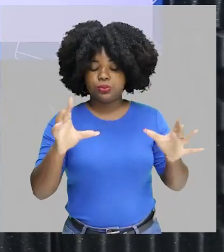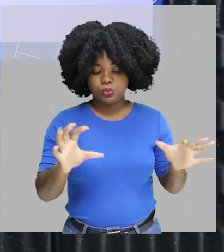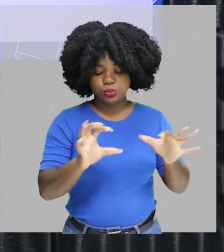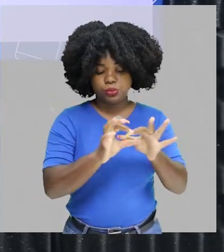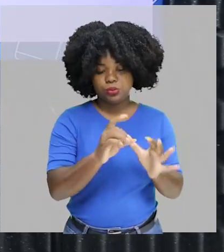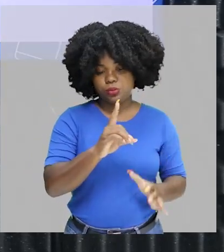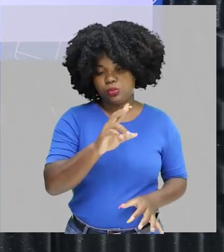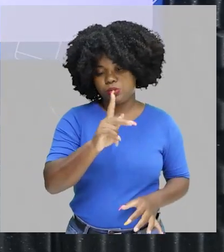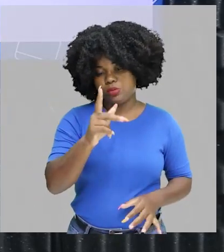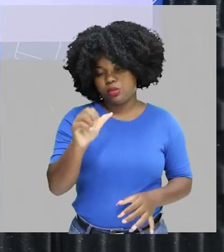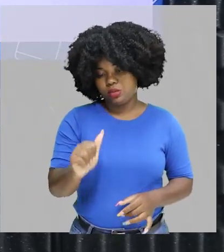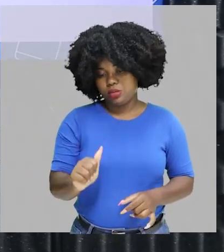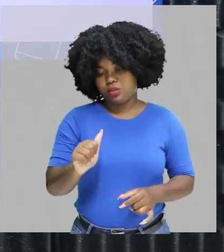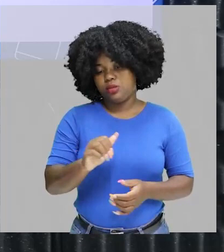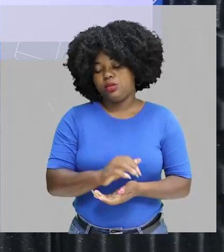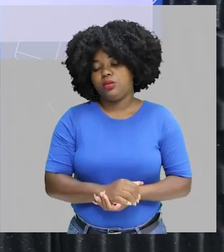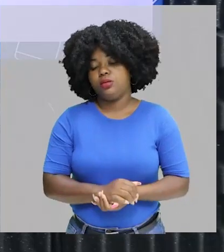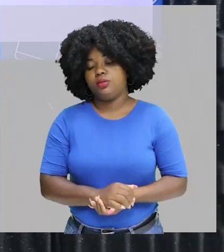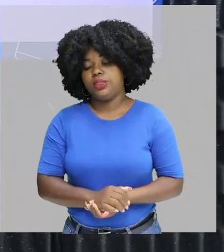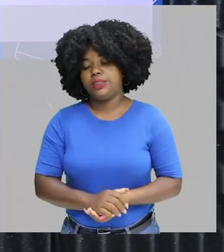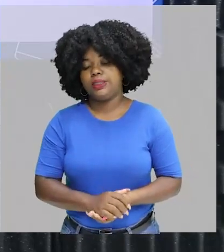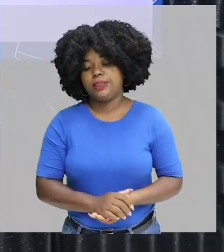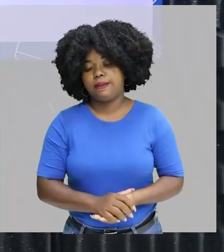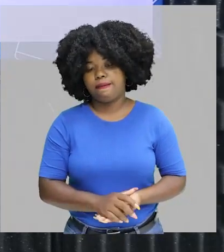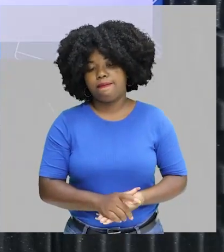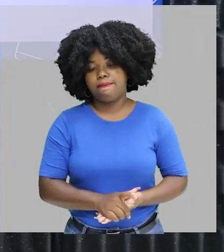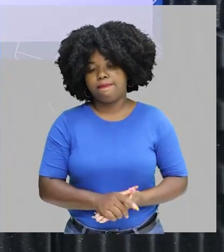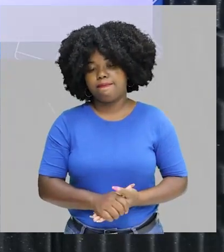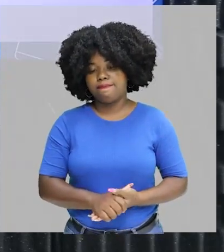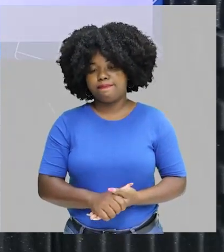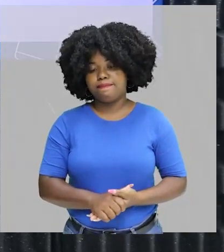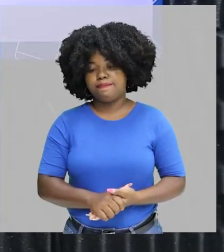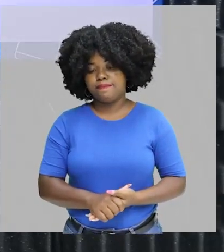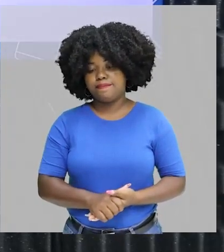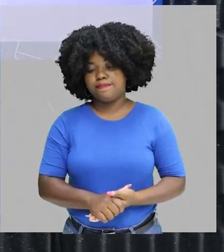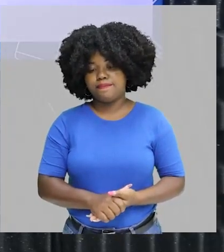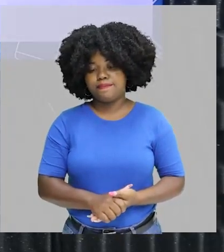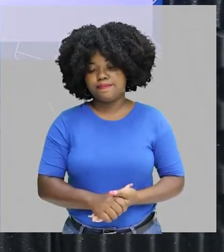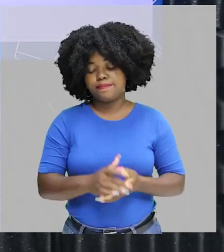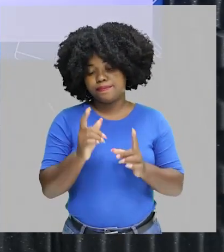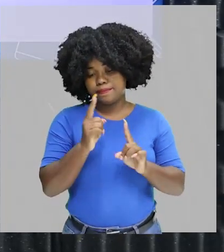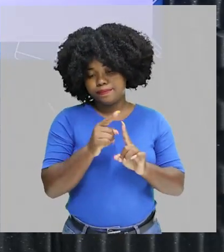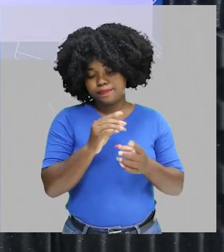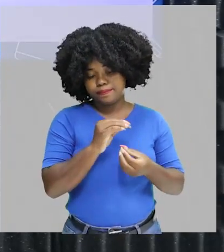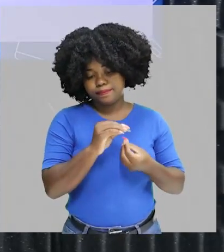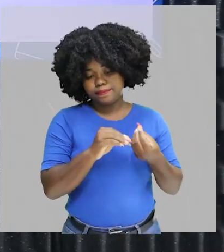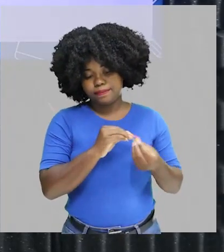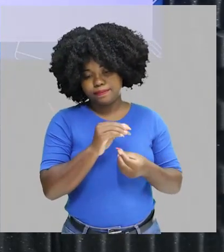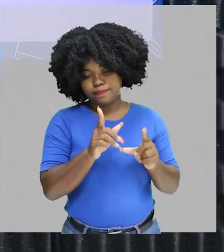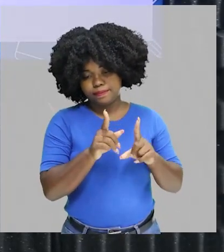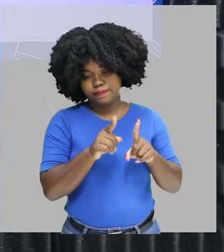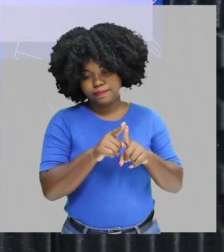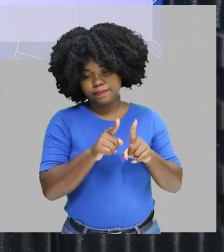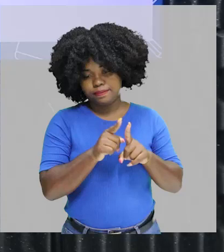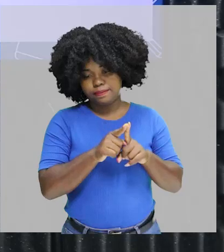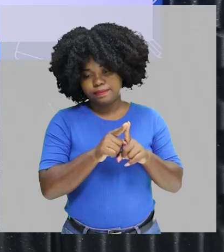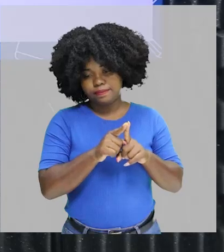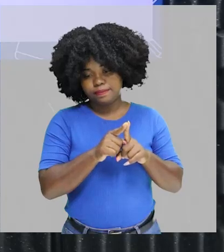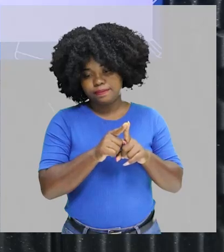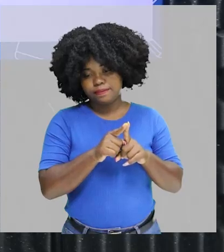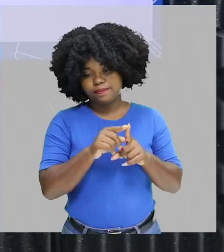ligação dupla, daquela ligação tripla. Mais uma vez, esse tipo de reação também é uma reação